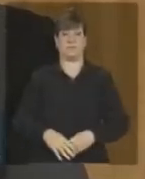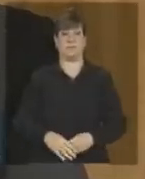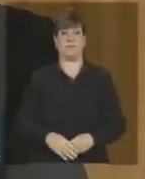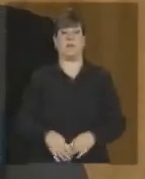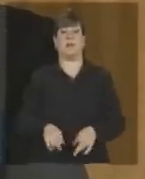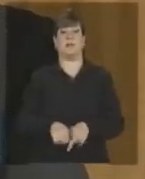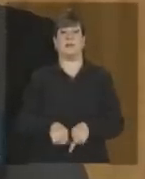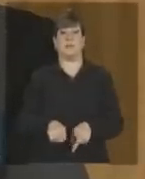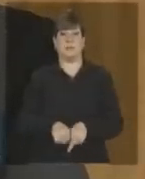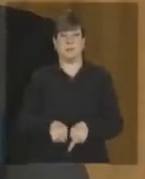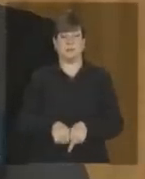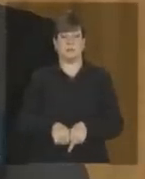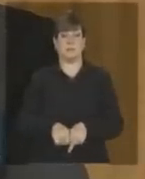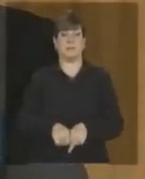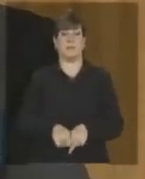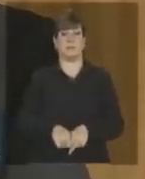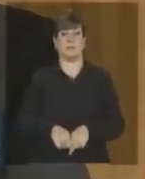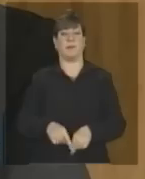para lidar